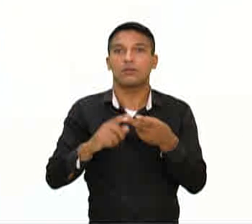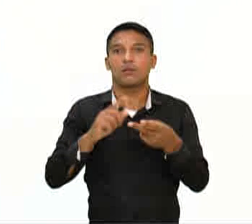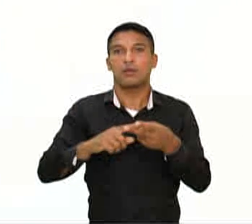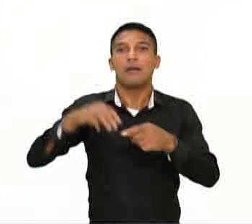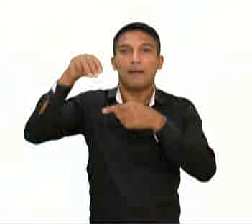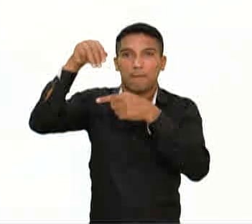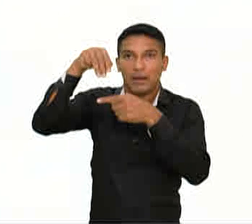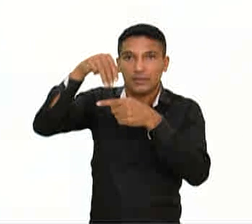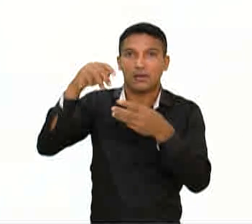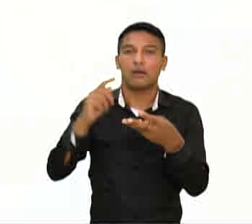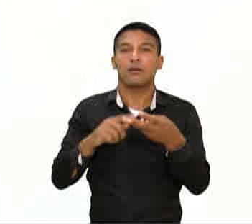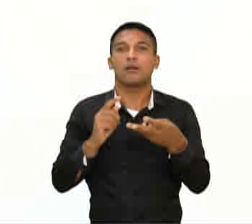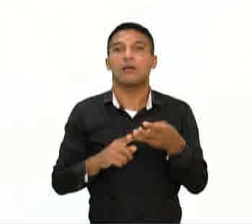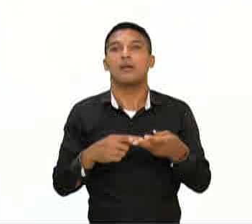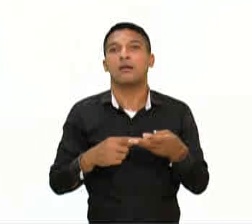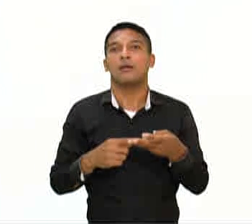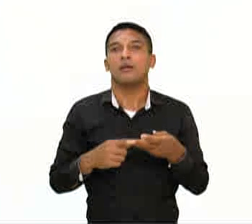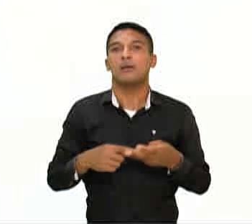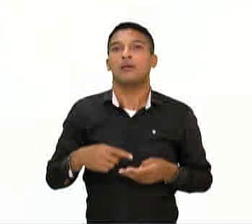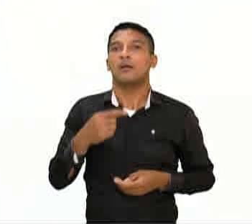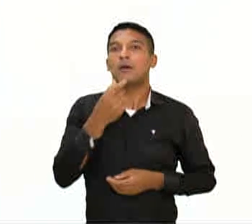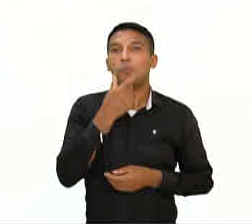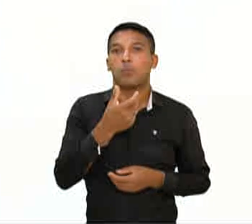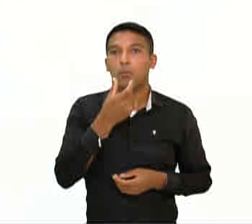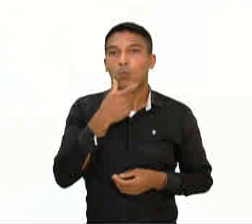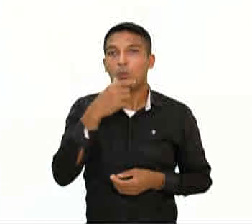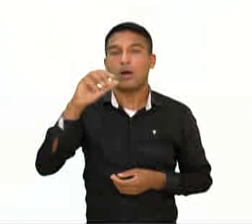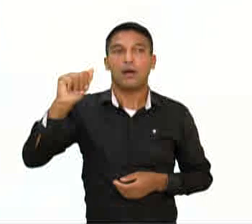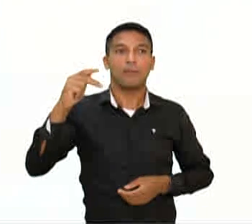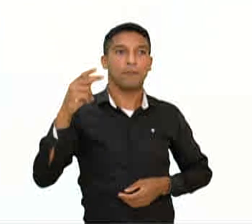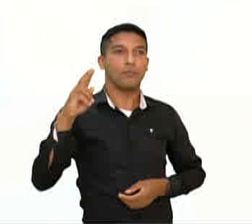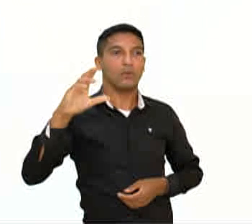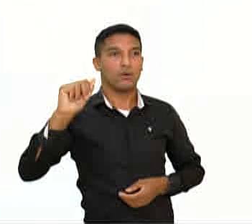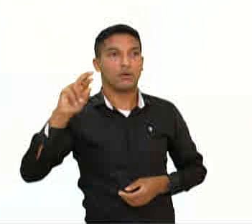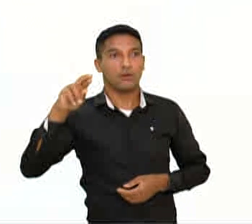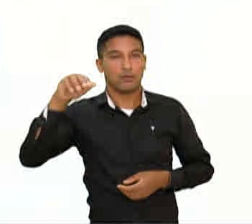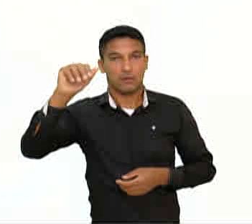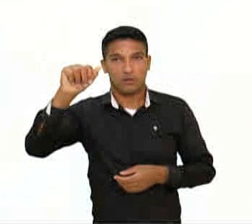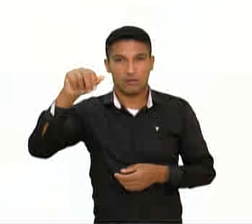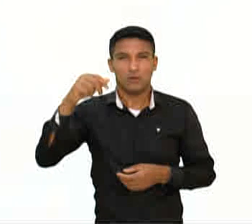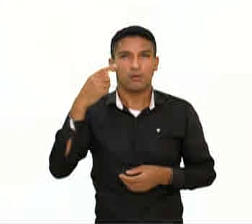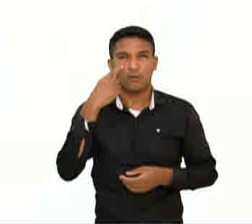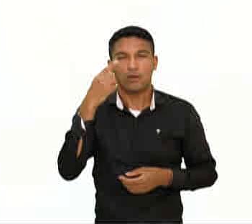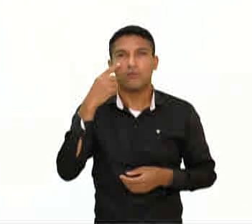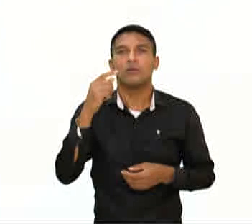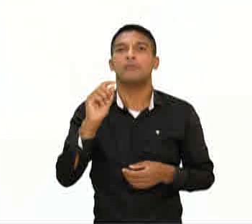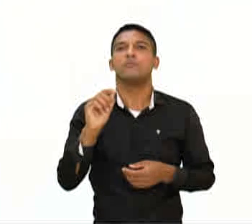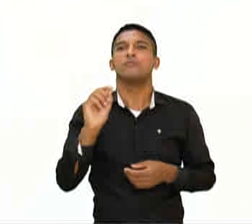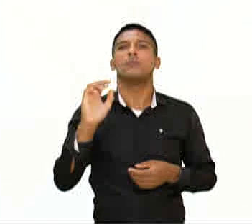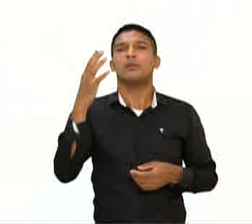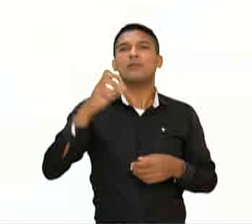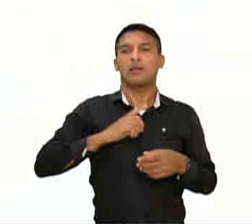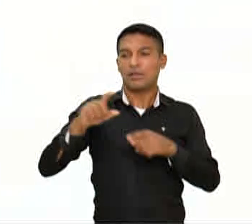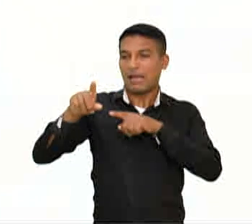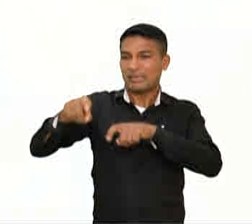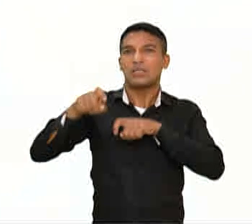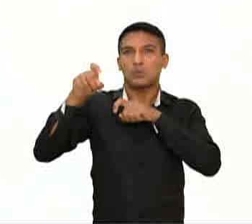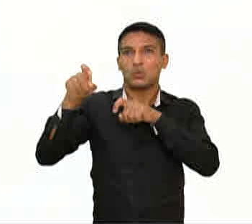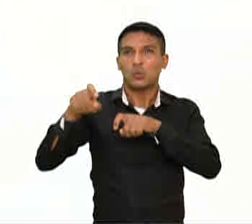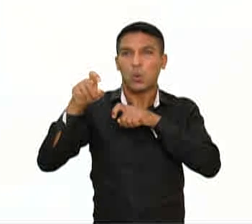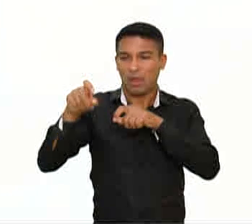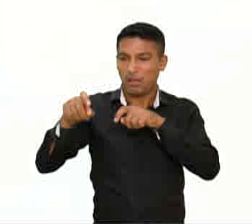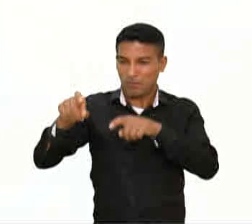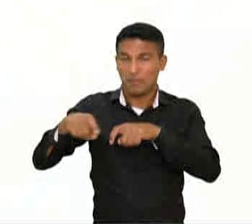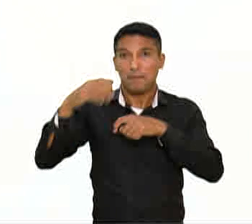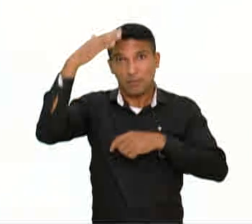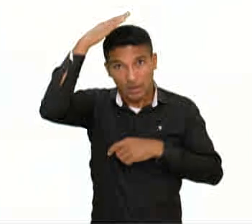em franca ascensão, ocupando mão de obra ociosa, resultante das mudanças na agricultura paranaense?